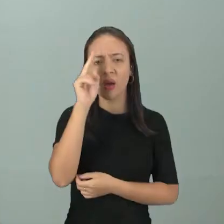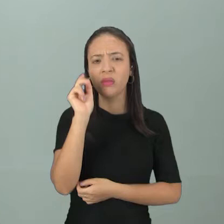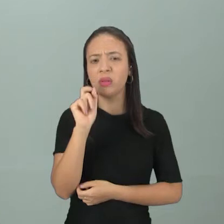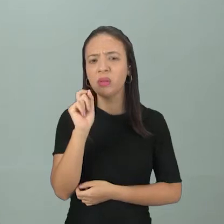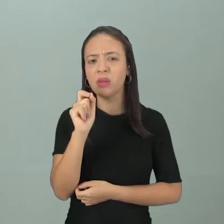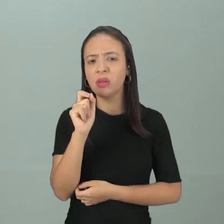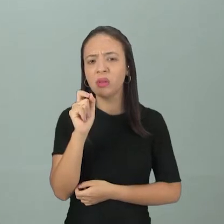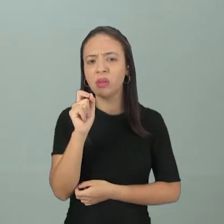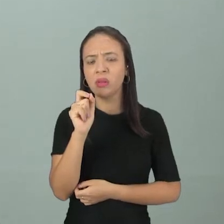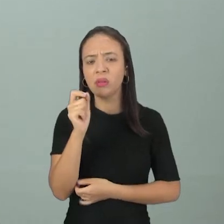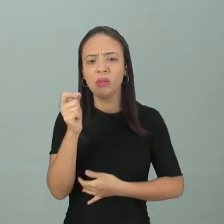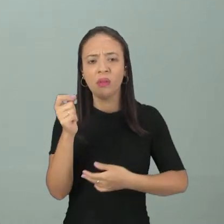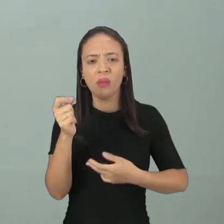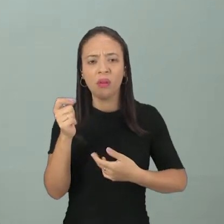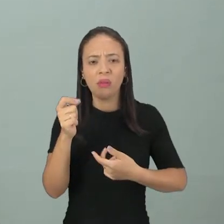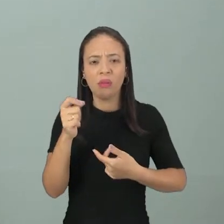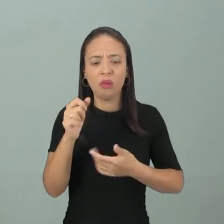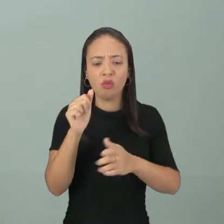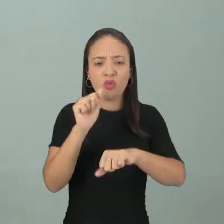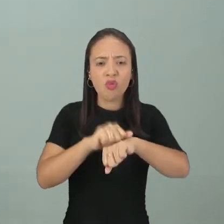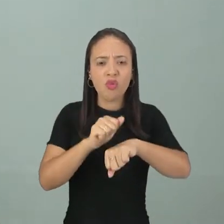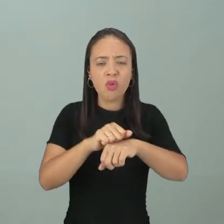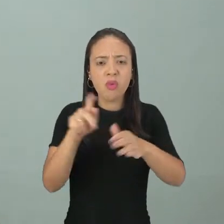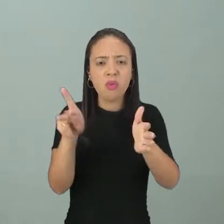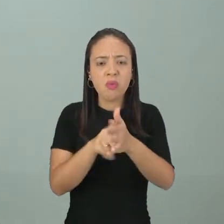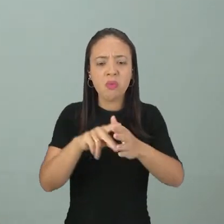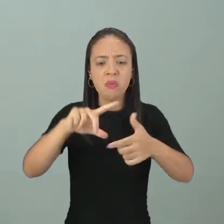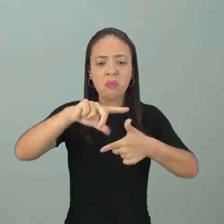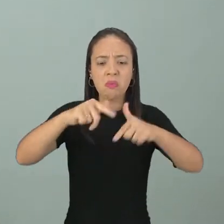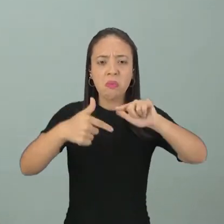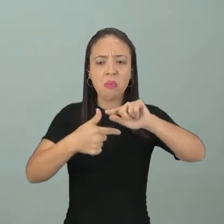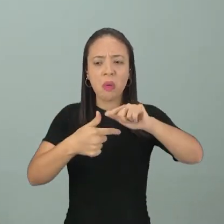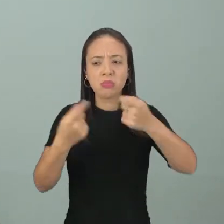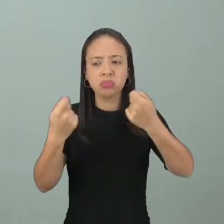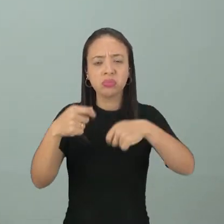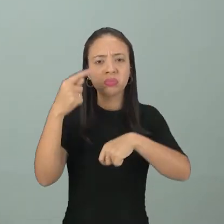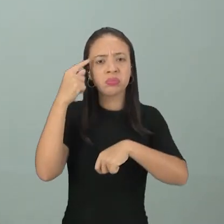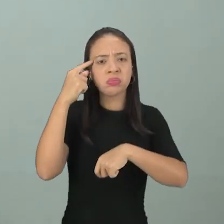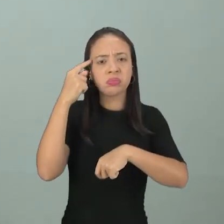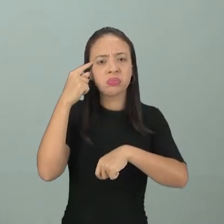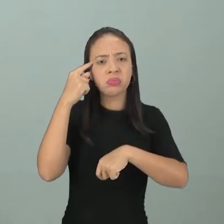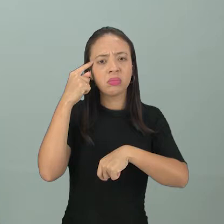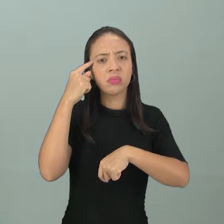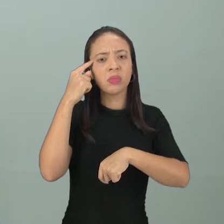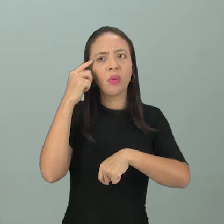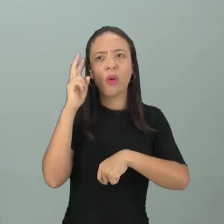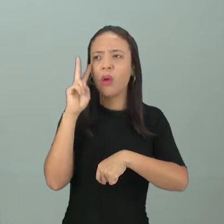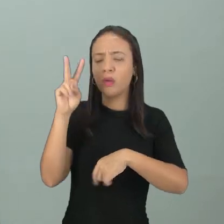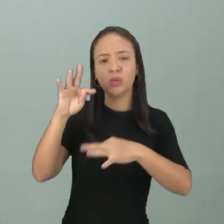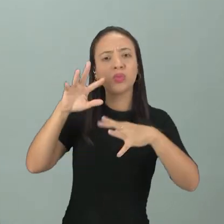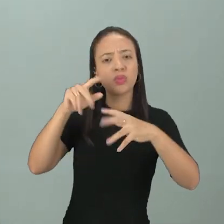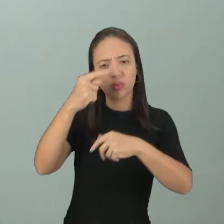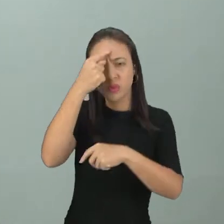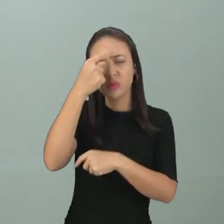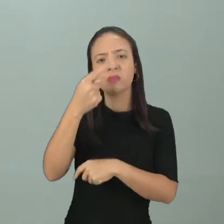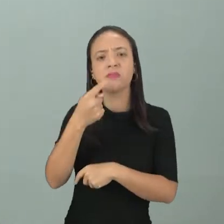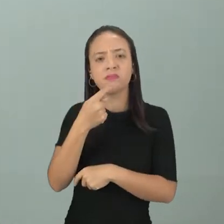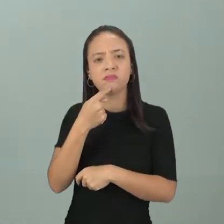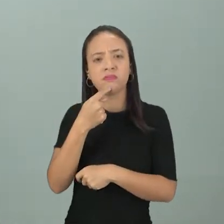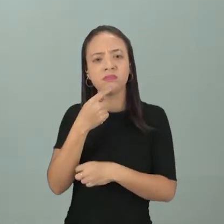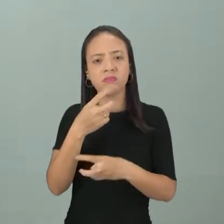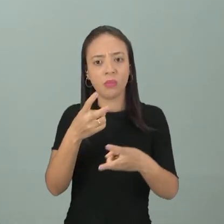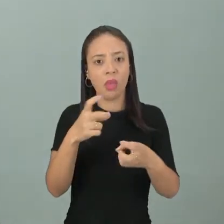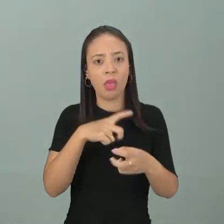Que formas, que sólidos geométricos nós conseguimos pensar A partir dessas imagens que vimos